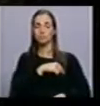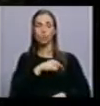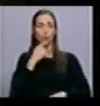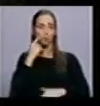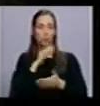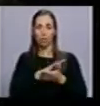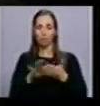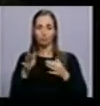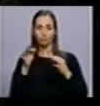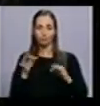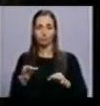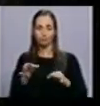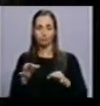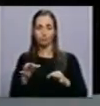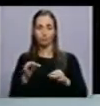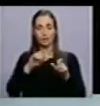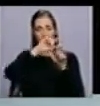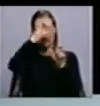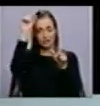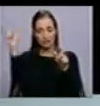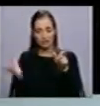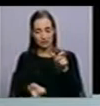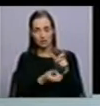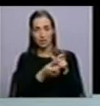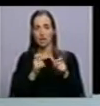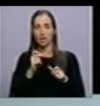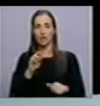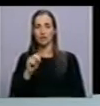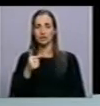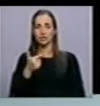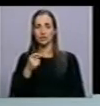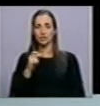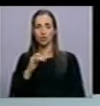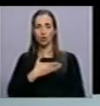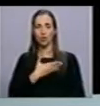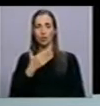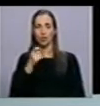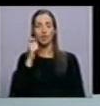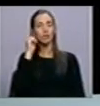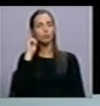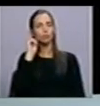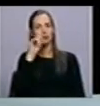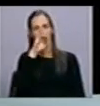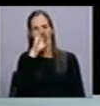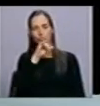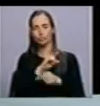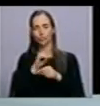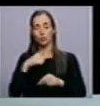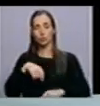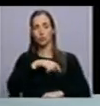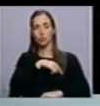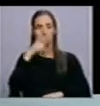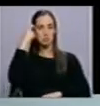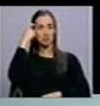desconhecido, da cintura de asteroides. Ora, isto é particularmente surpreendente porque nós julgávamos que